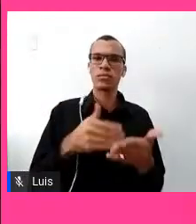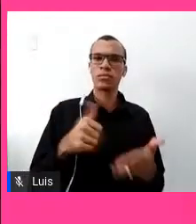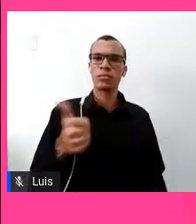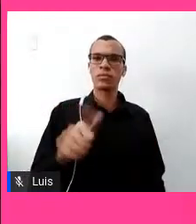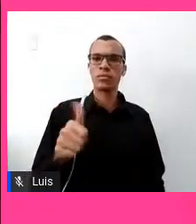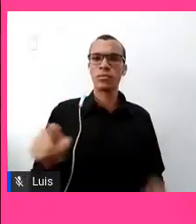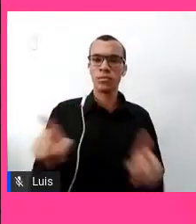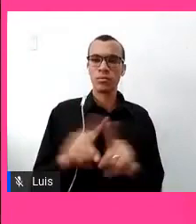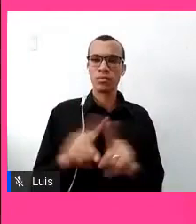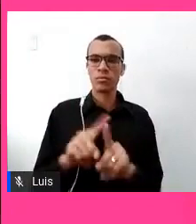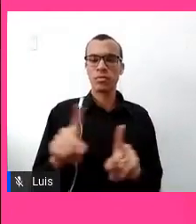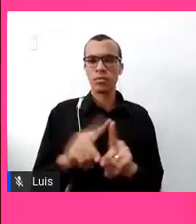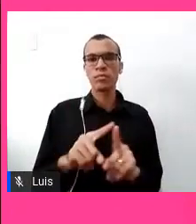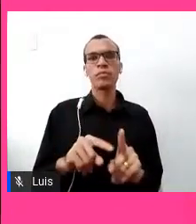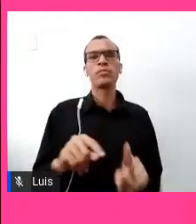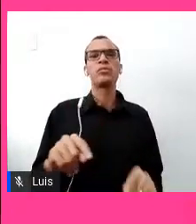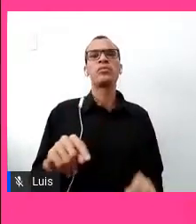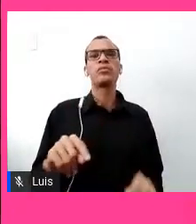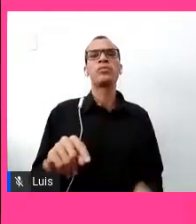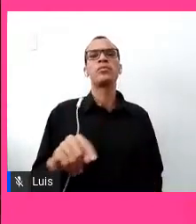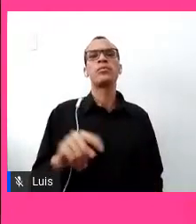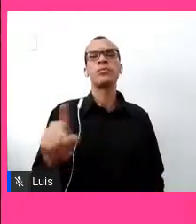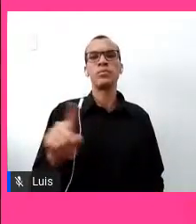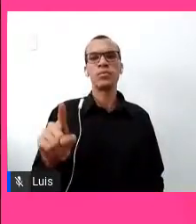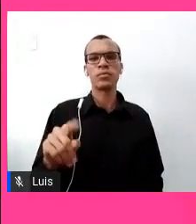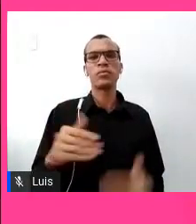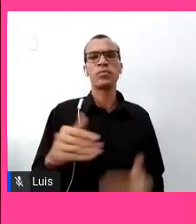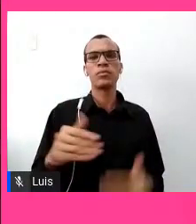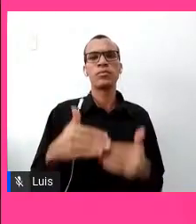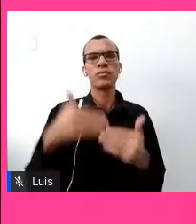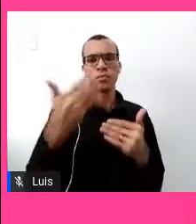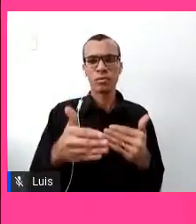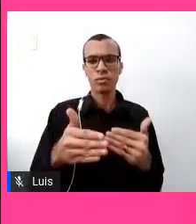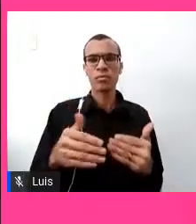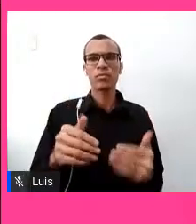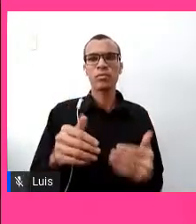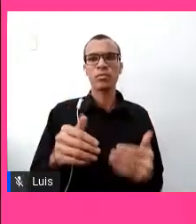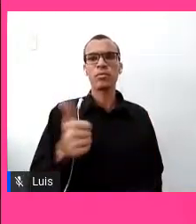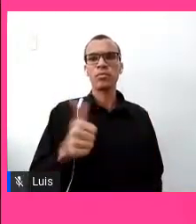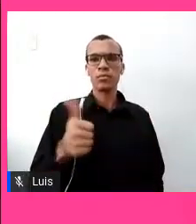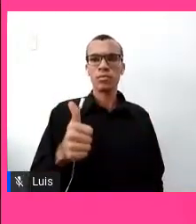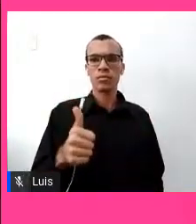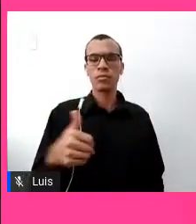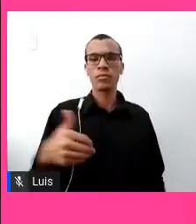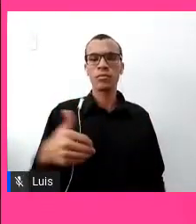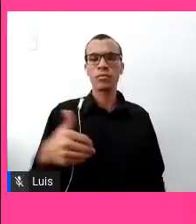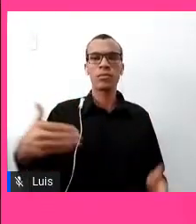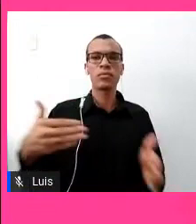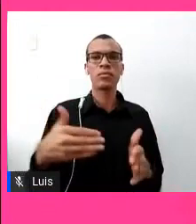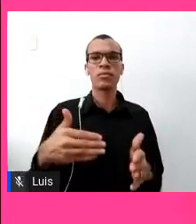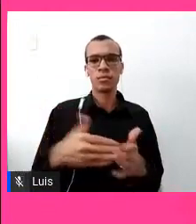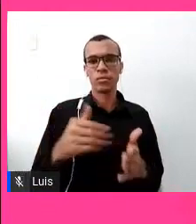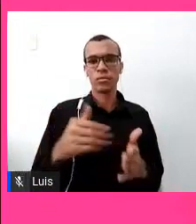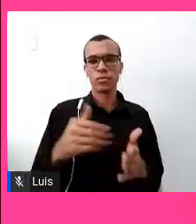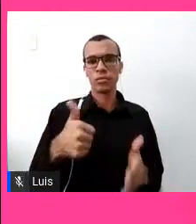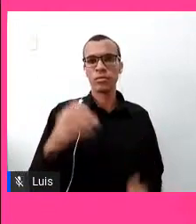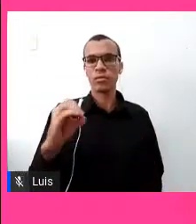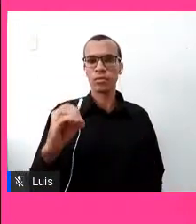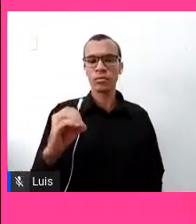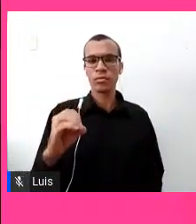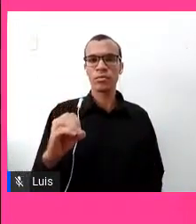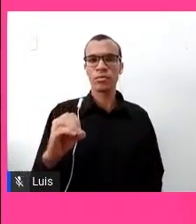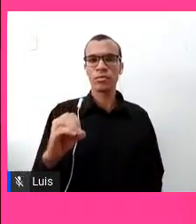objeto, ele passa da página 11 para a página 10, ó. Então, você tem que